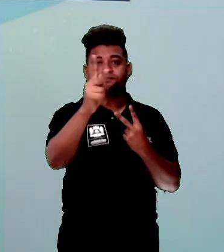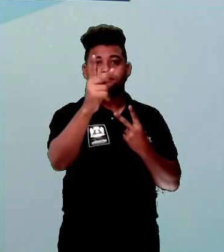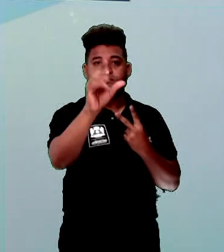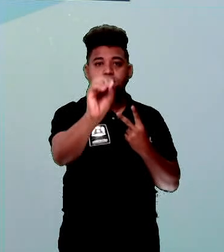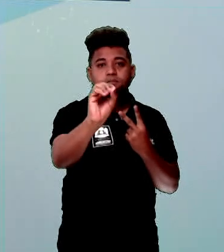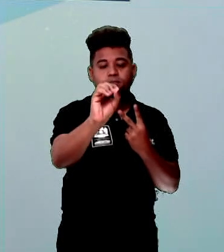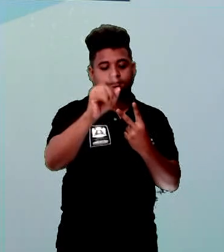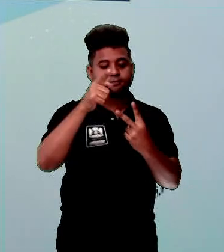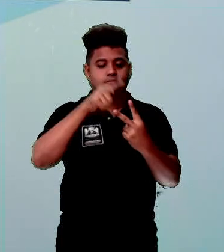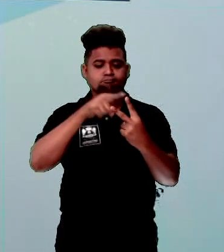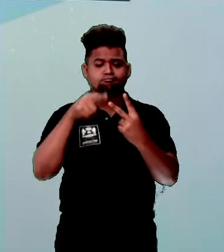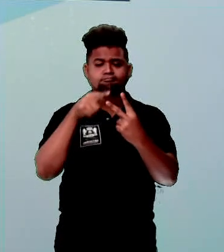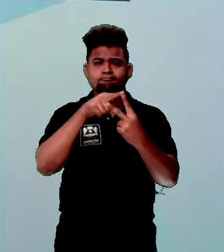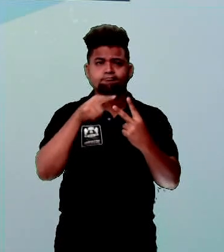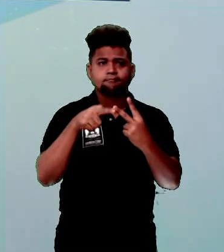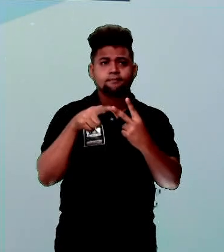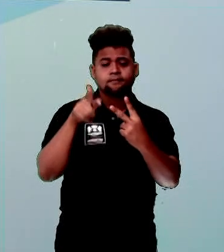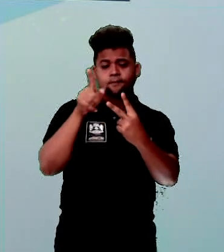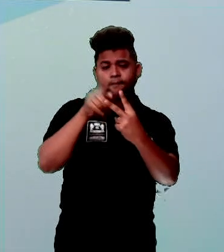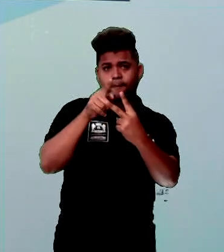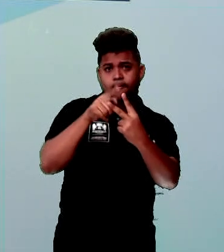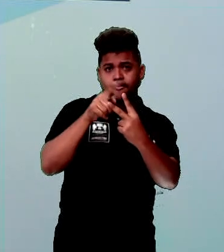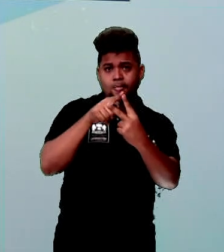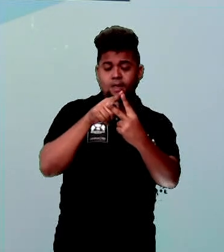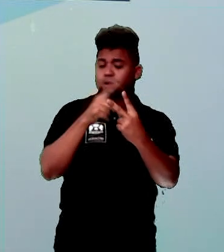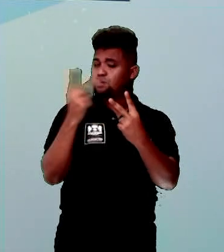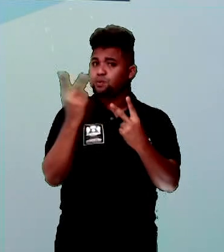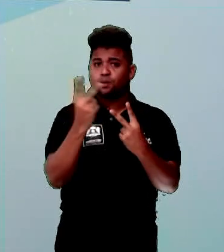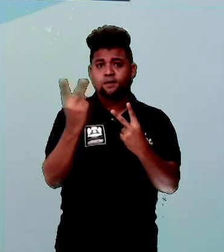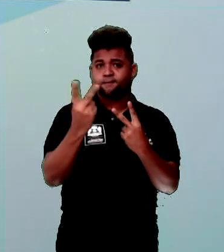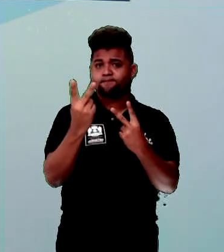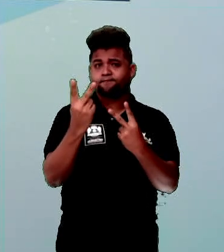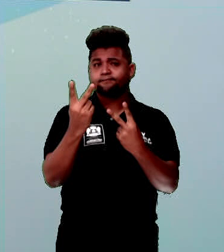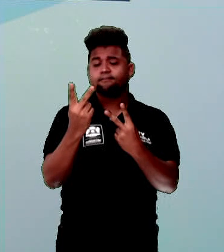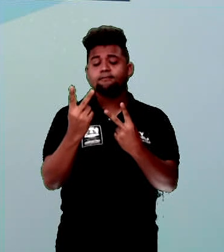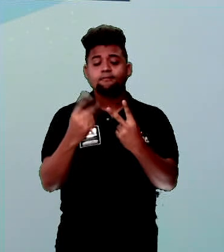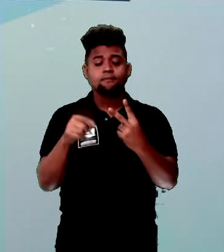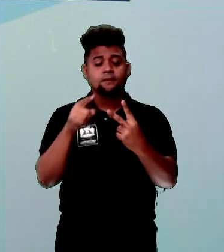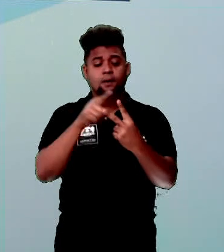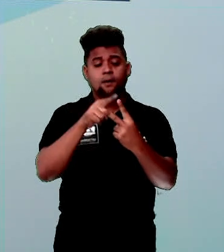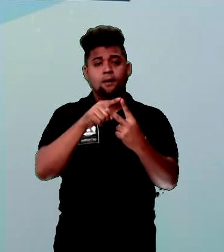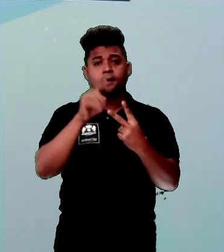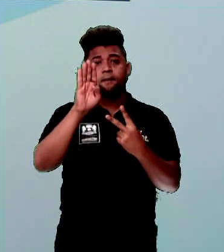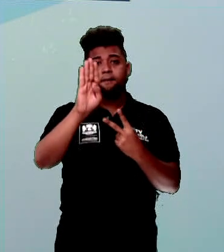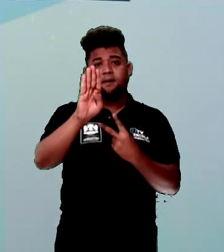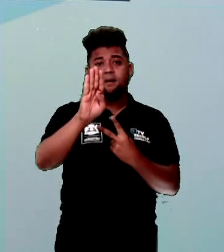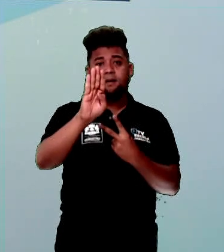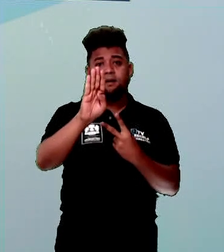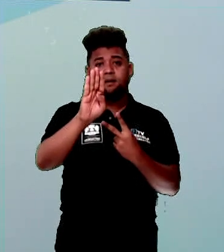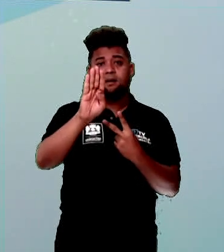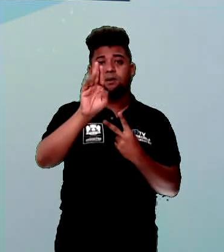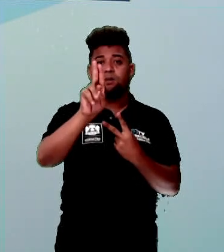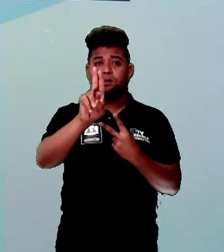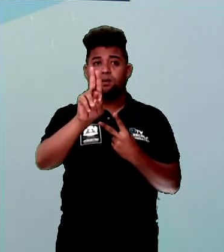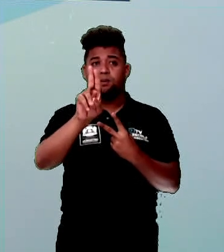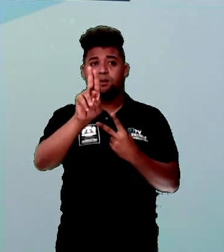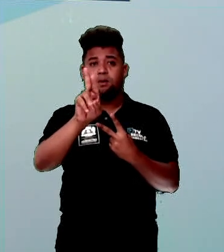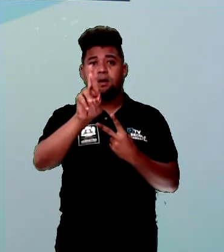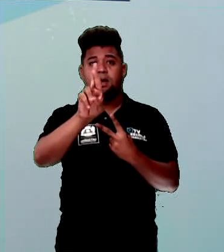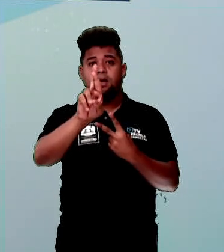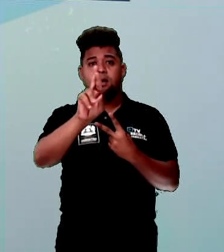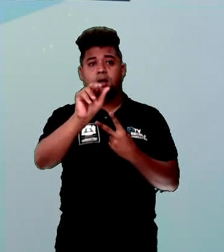olha, B, U, R, A, Q, U,